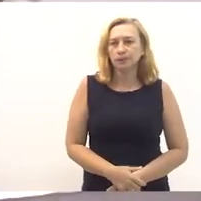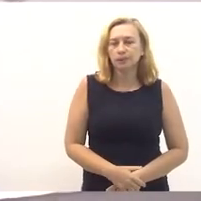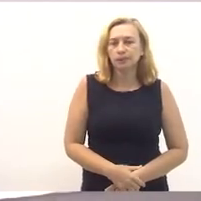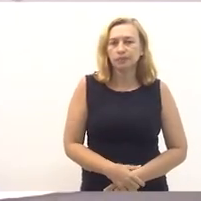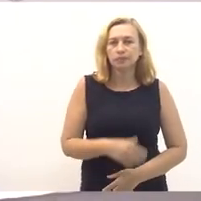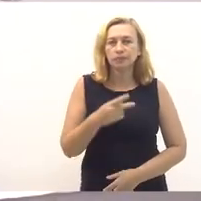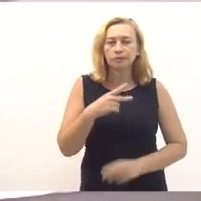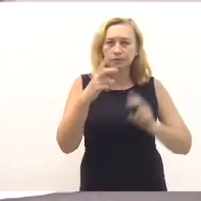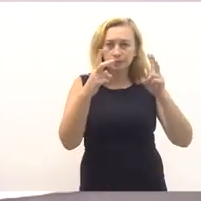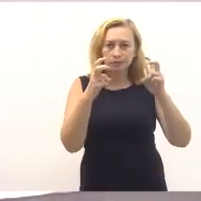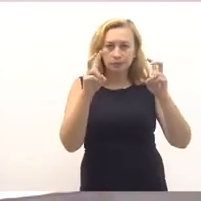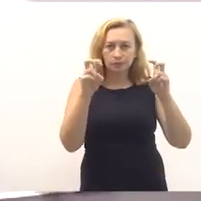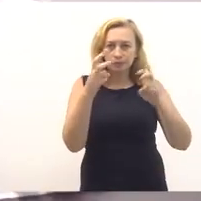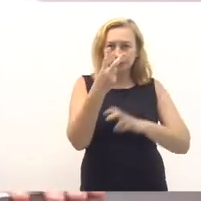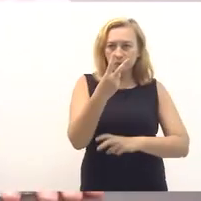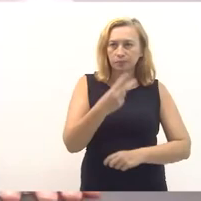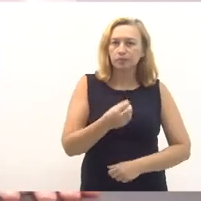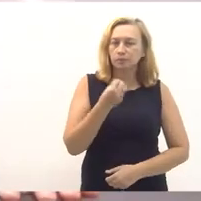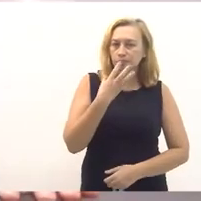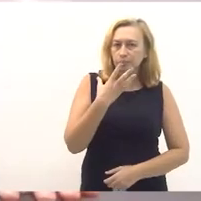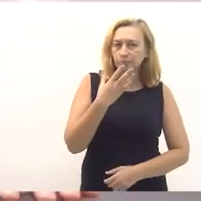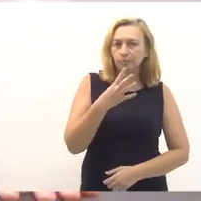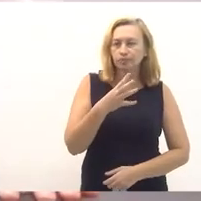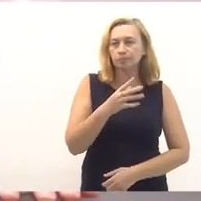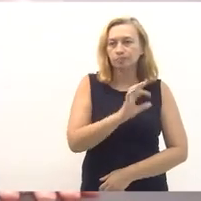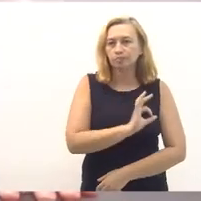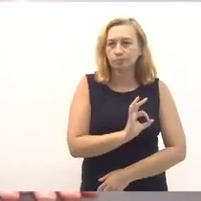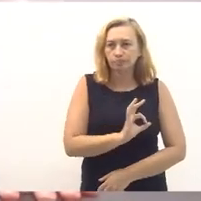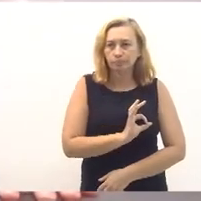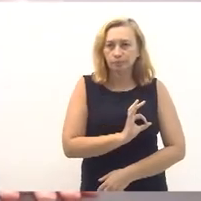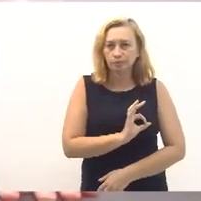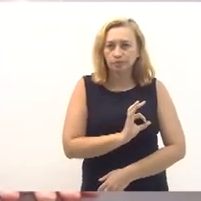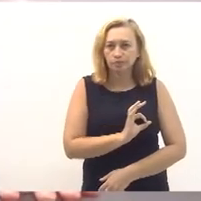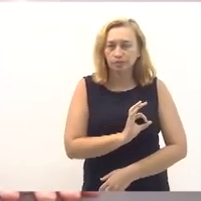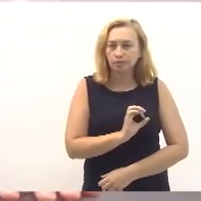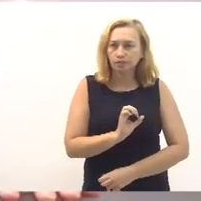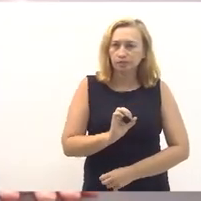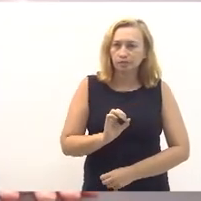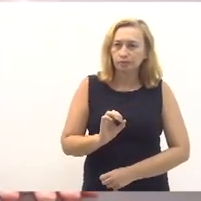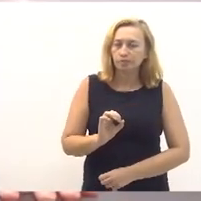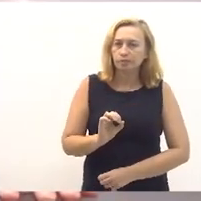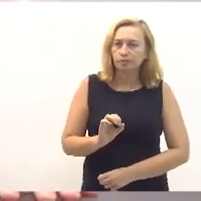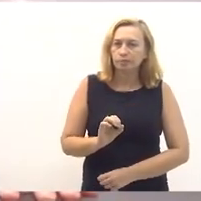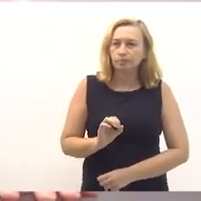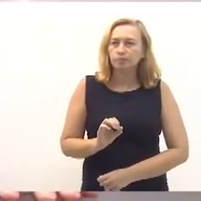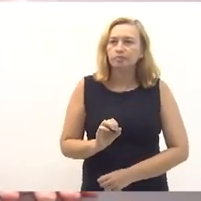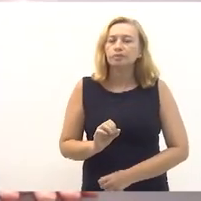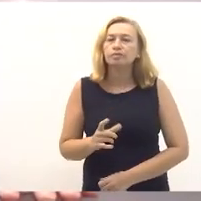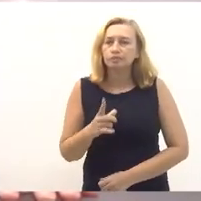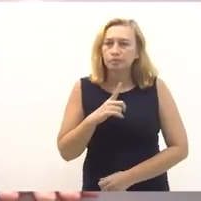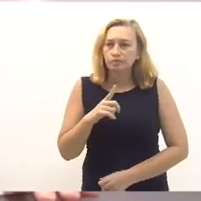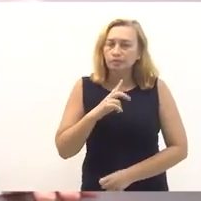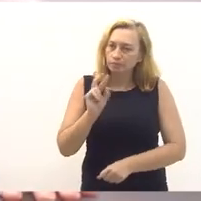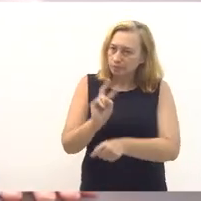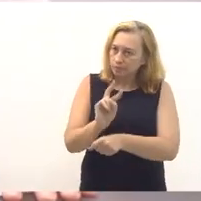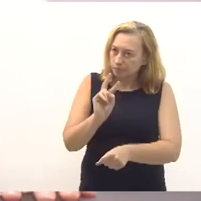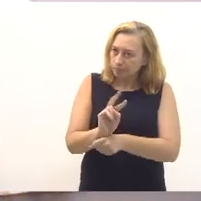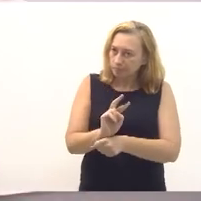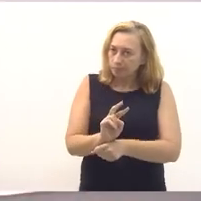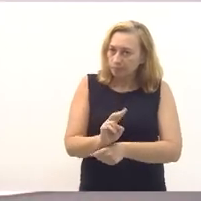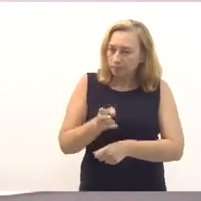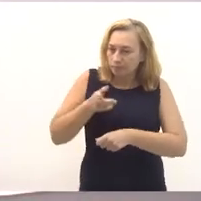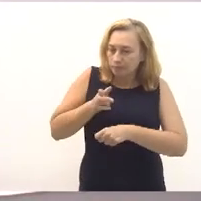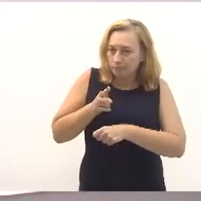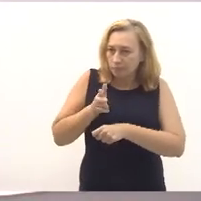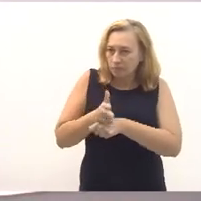dois argumentos um foi esse que o bom policial na Câmara vai ter sua defesa ele pode é justamente acusado ele vai